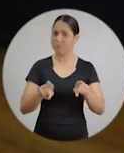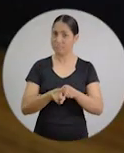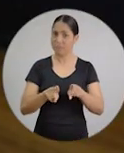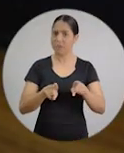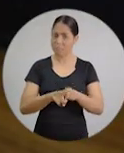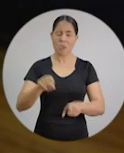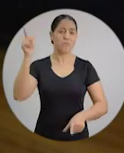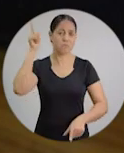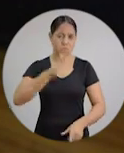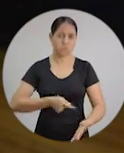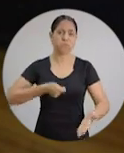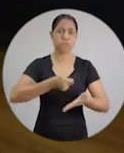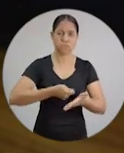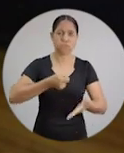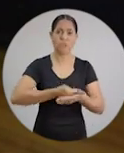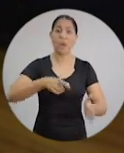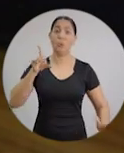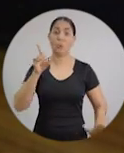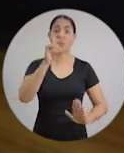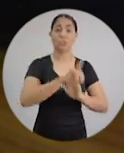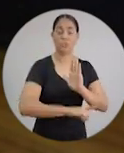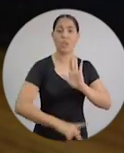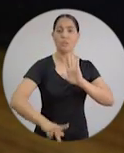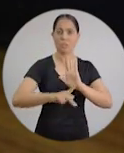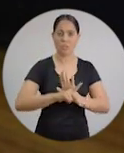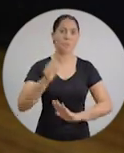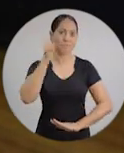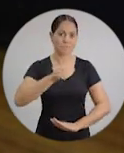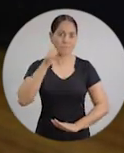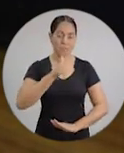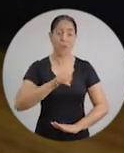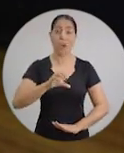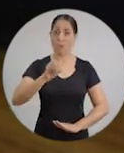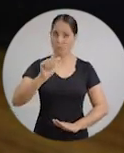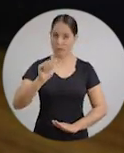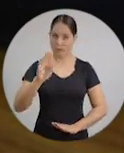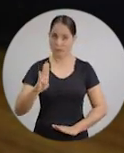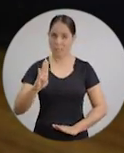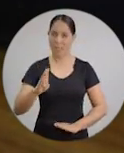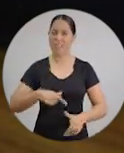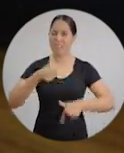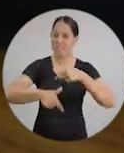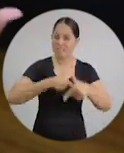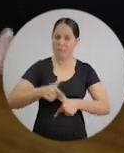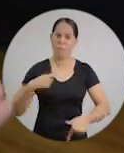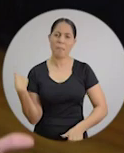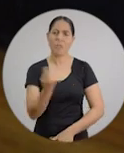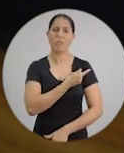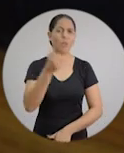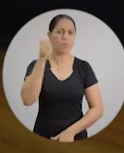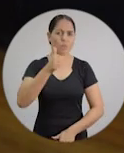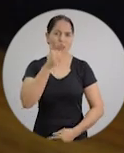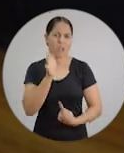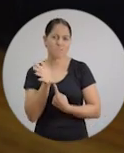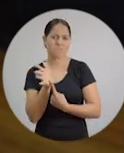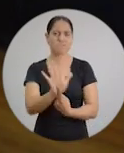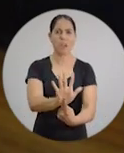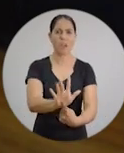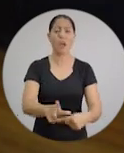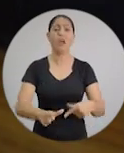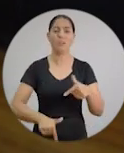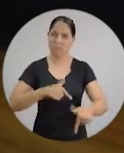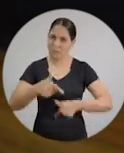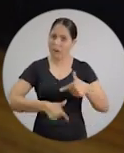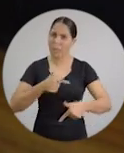outra protagonista na conquista de direitos das mulheres. A Ordem trabalha muito para que nós, mulheres, tenhamos voz ativa.